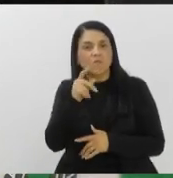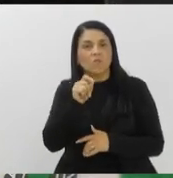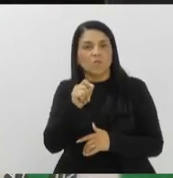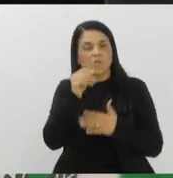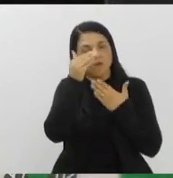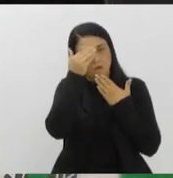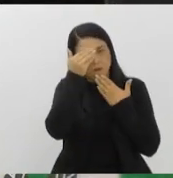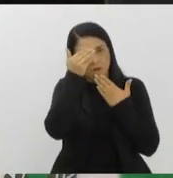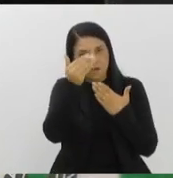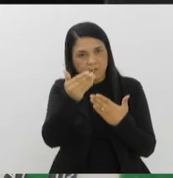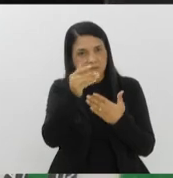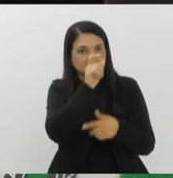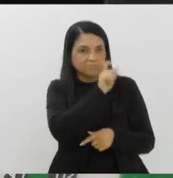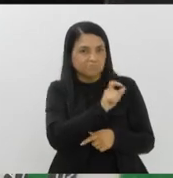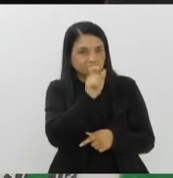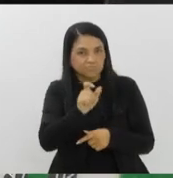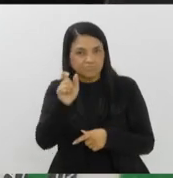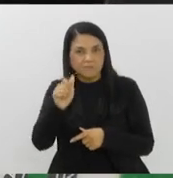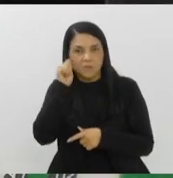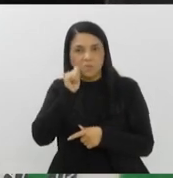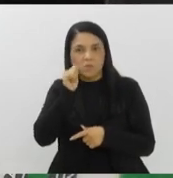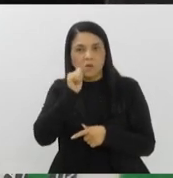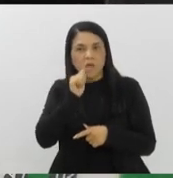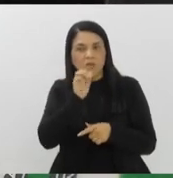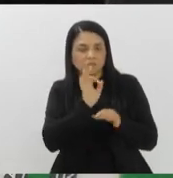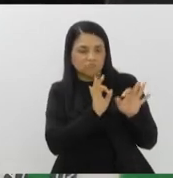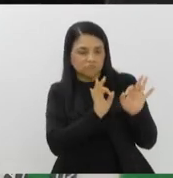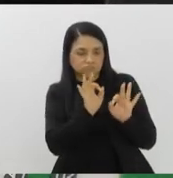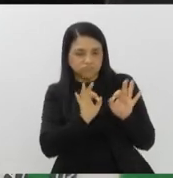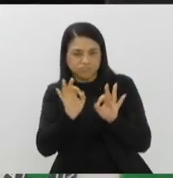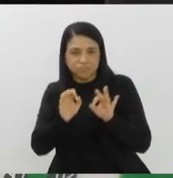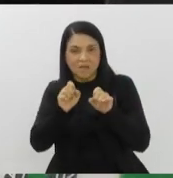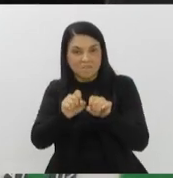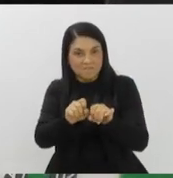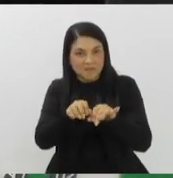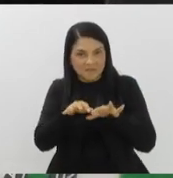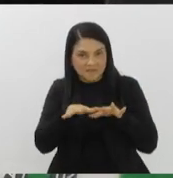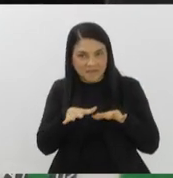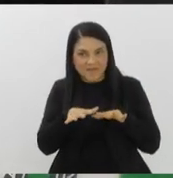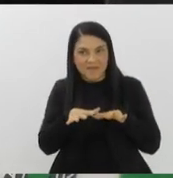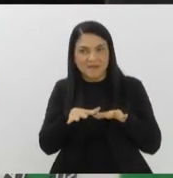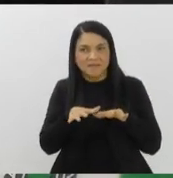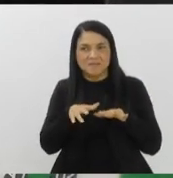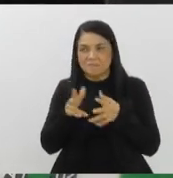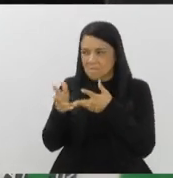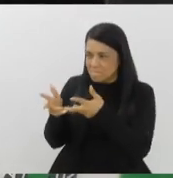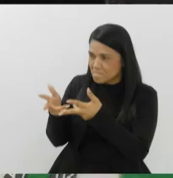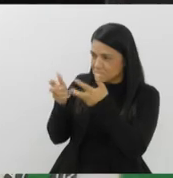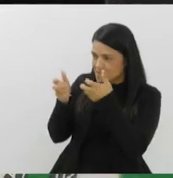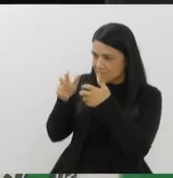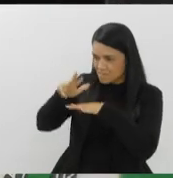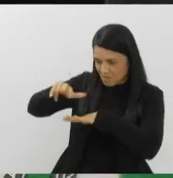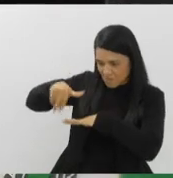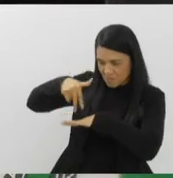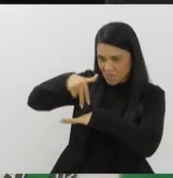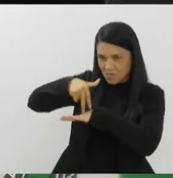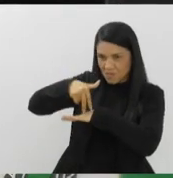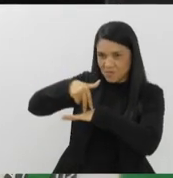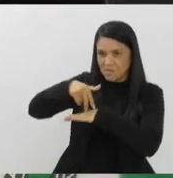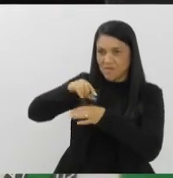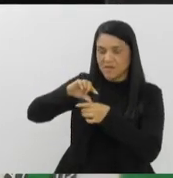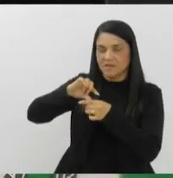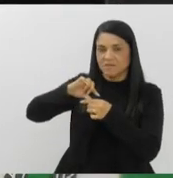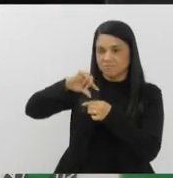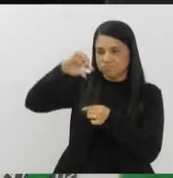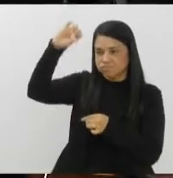a mulherada que ornamentou esse plenário, né? Porque a gente vê ali naquele púlpito uma espada de São Jorge